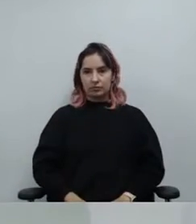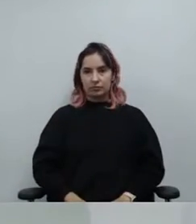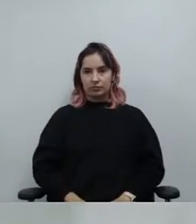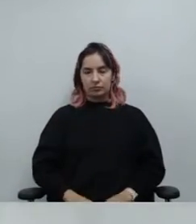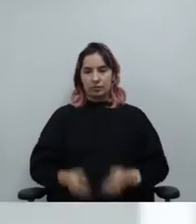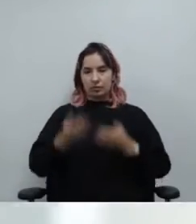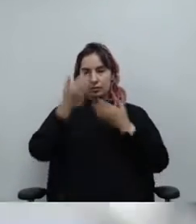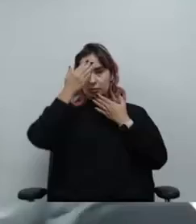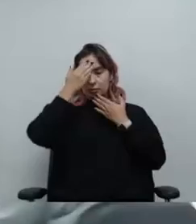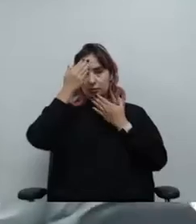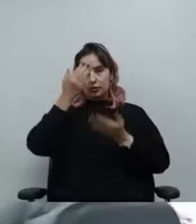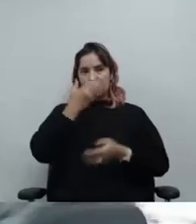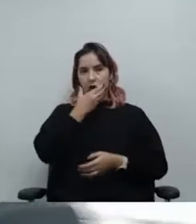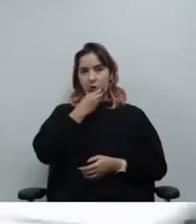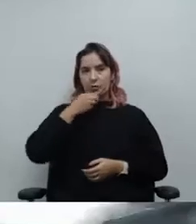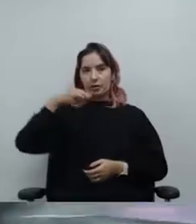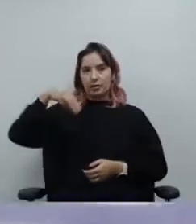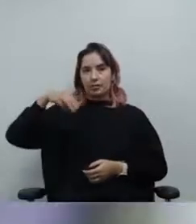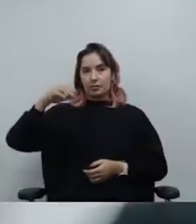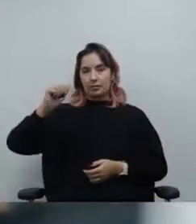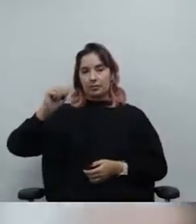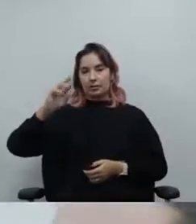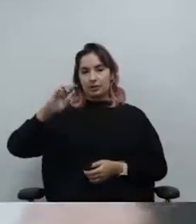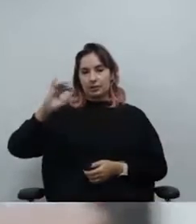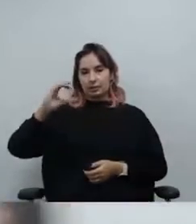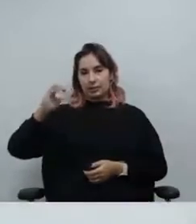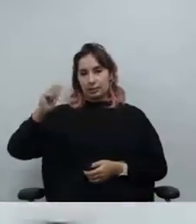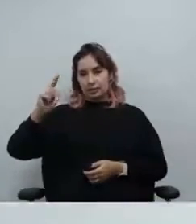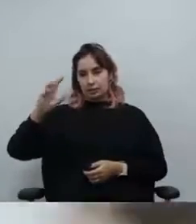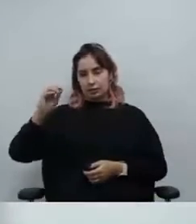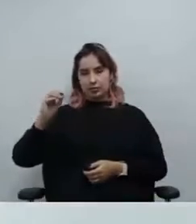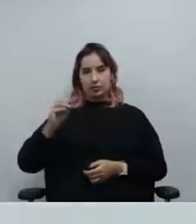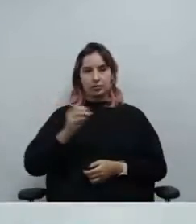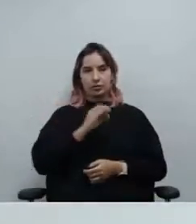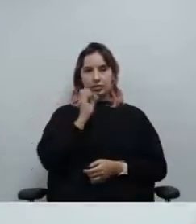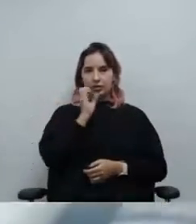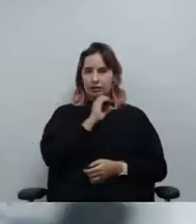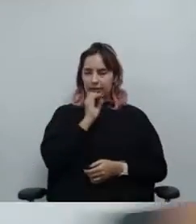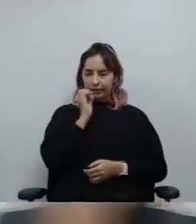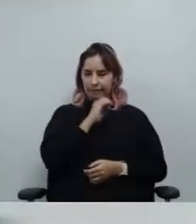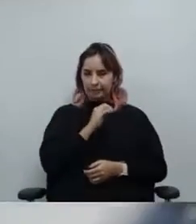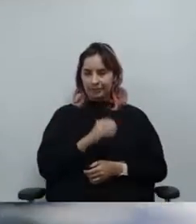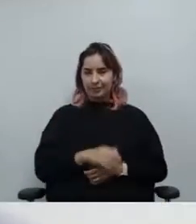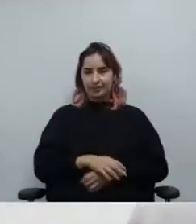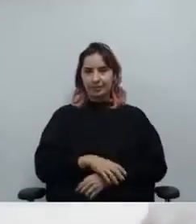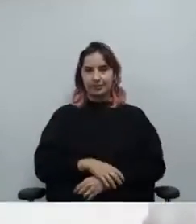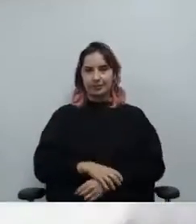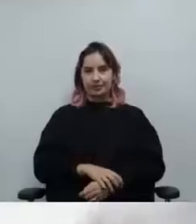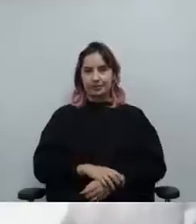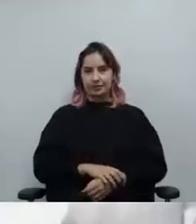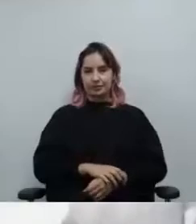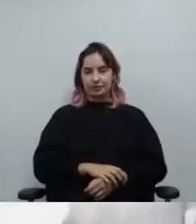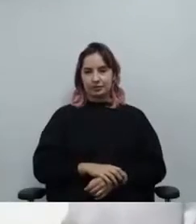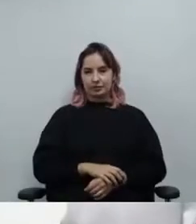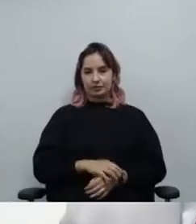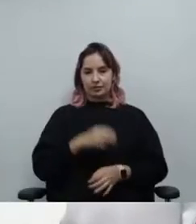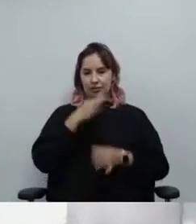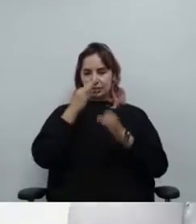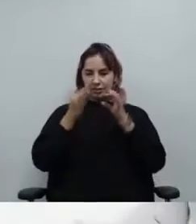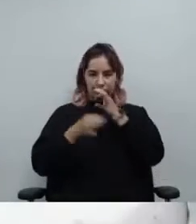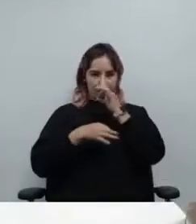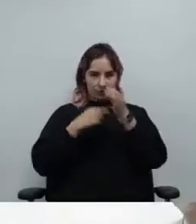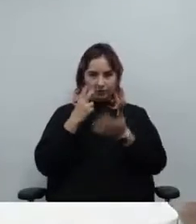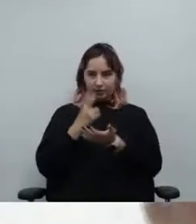Obrigado, Marcelo. Testemunhou a relatividade do tempo aqui no Momento Aberto. Marcelo é objeto de crítica recorrente